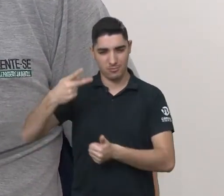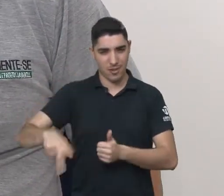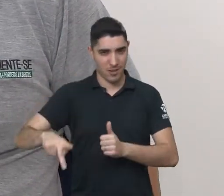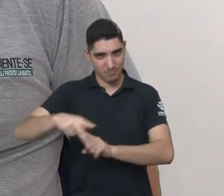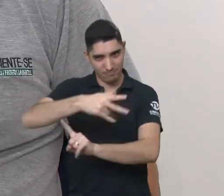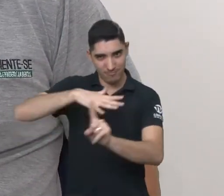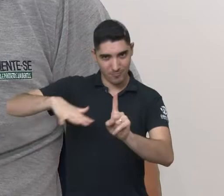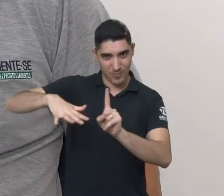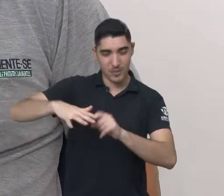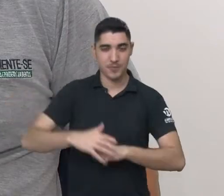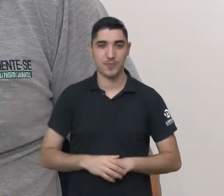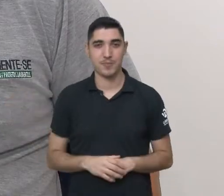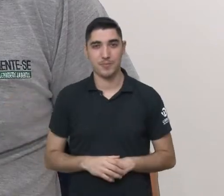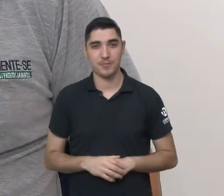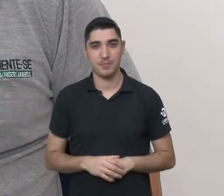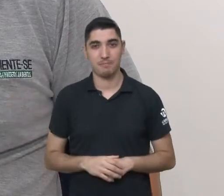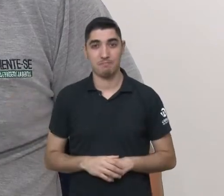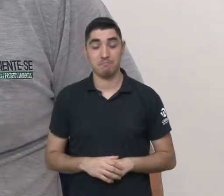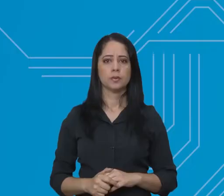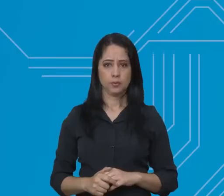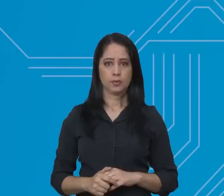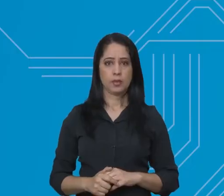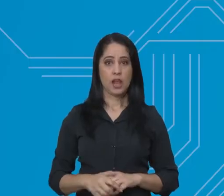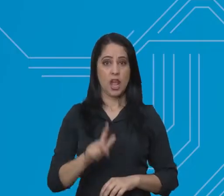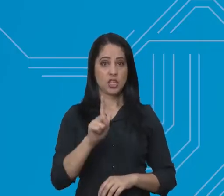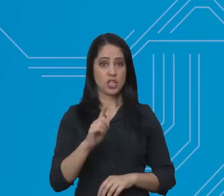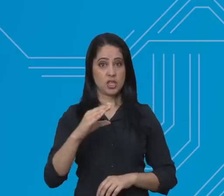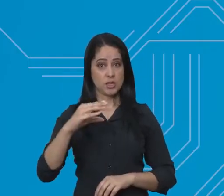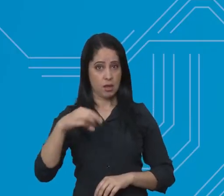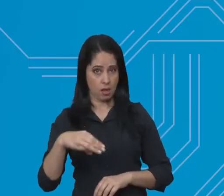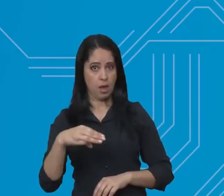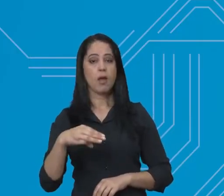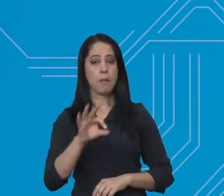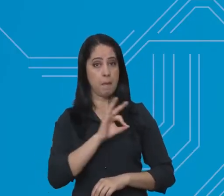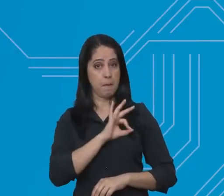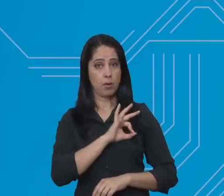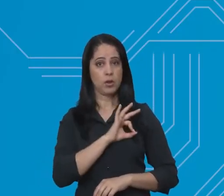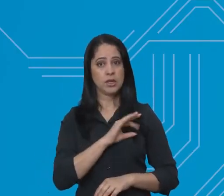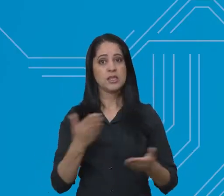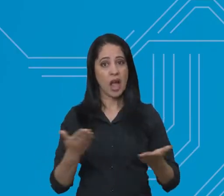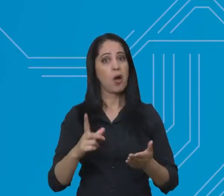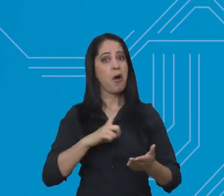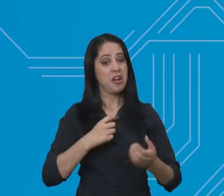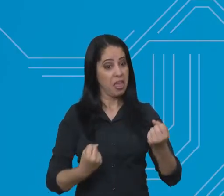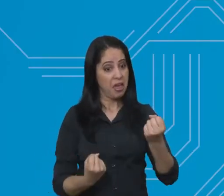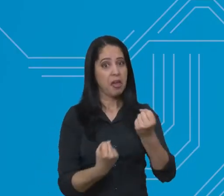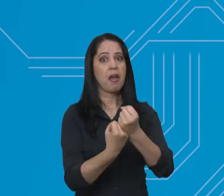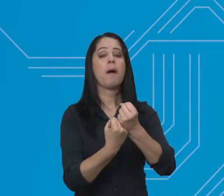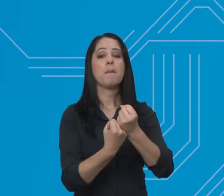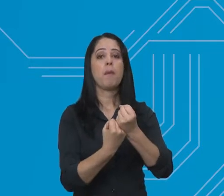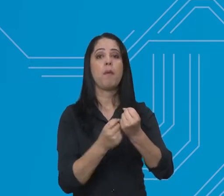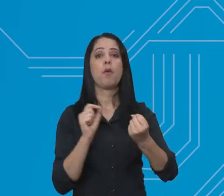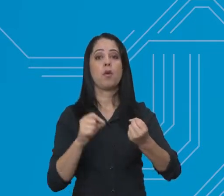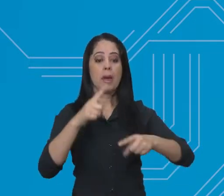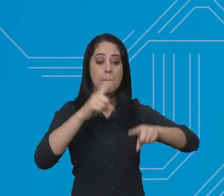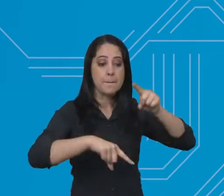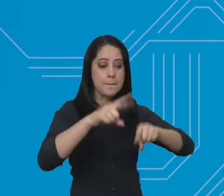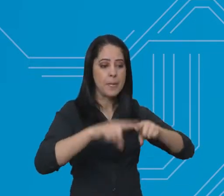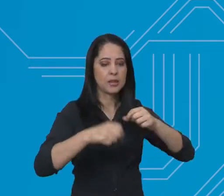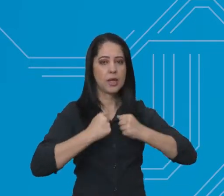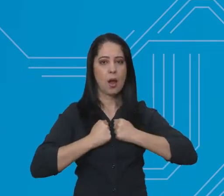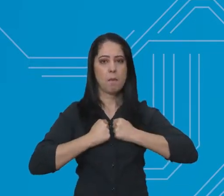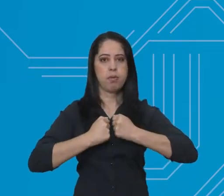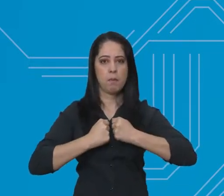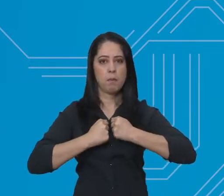a qualidade ambiental da cidade, tá? A Guarda Civil de São José dos Campos agora vai contar com o apoio de desfibriladores